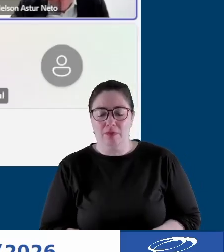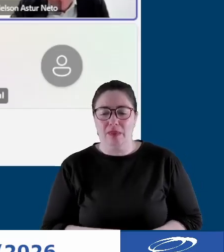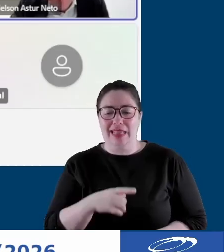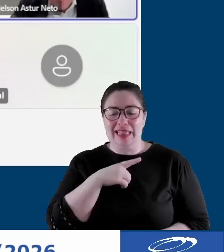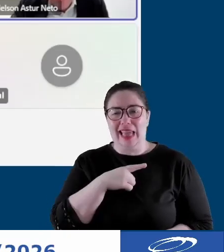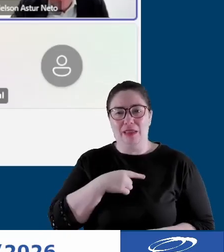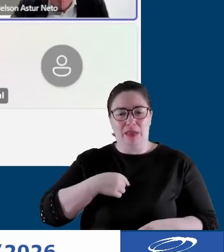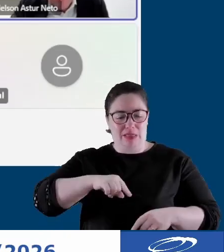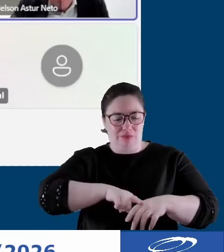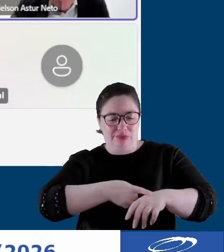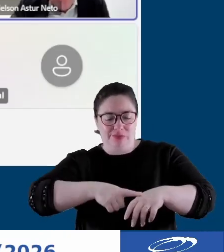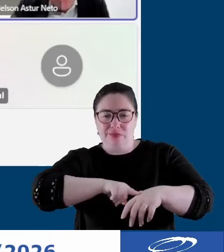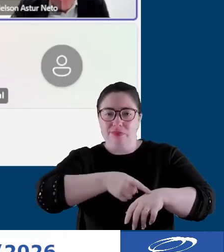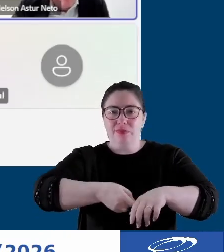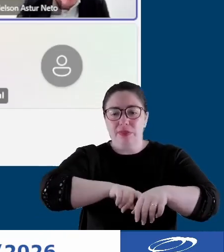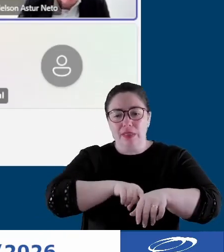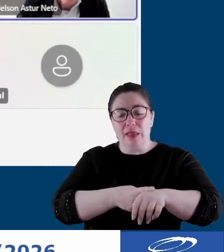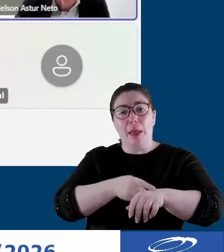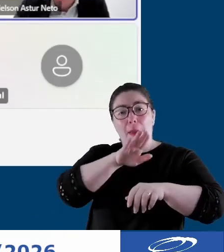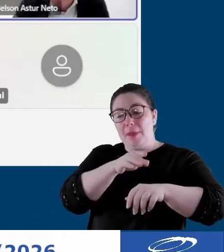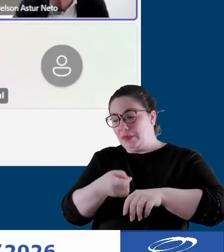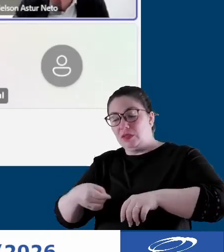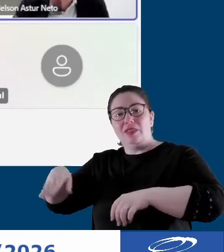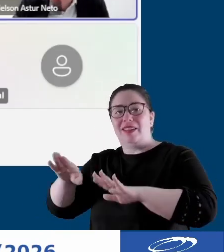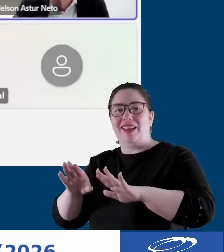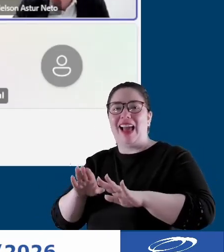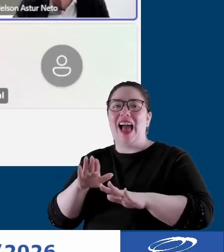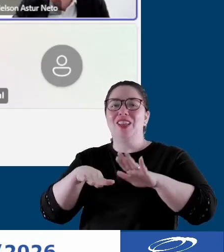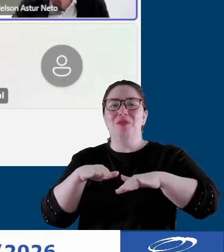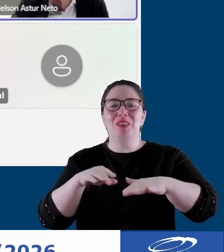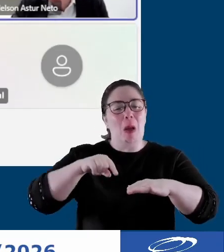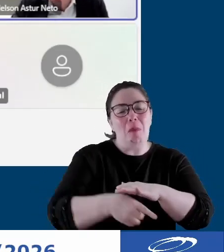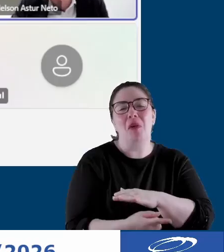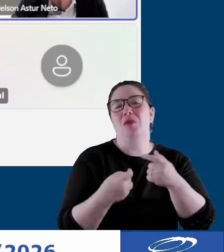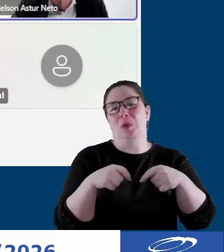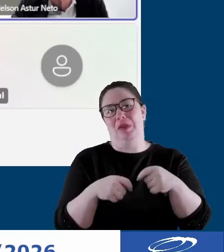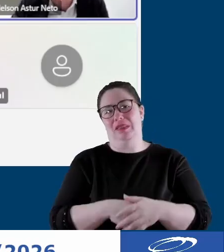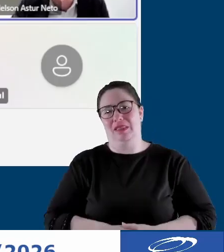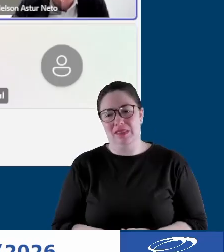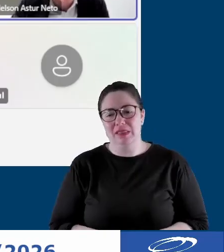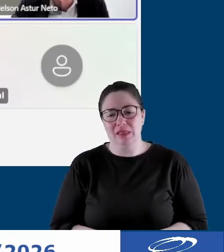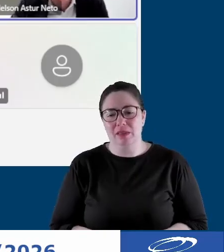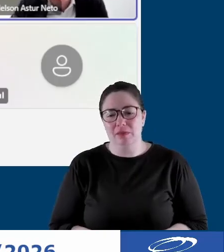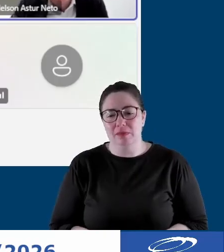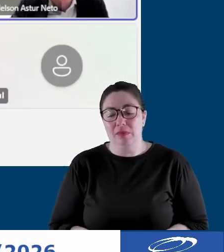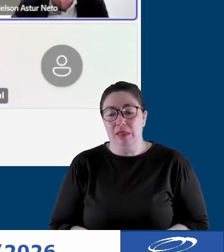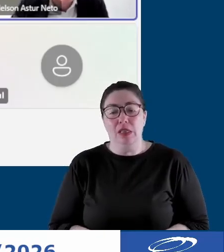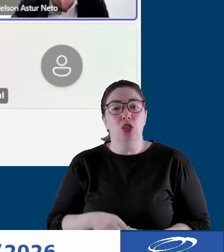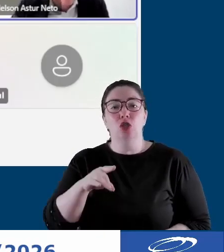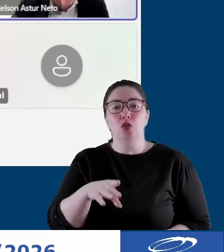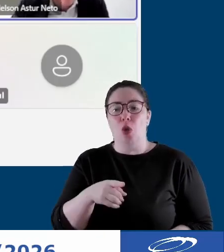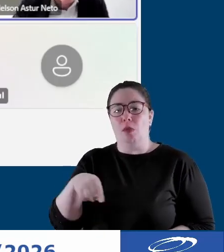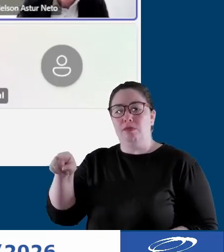e muitas vezes ele não vai pegar o biofilme, tá? E também mandar não só para cultura, mas para análise de